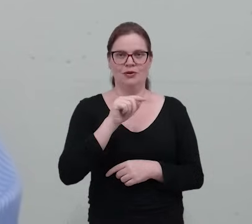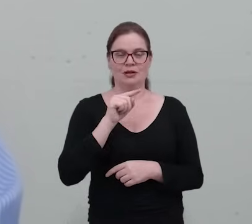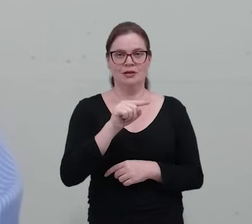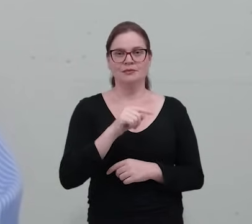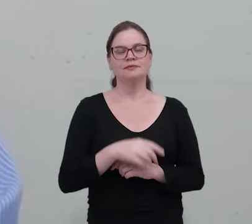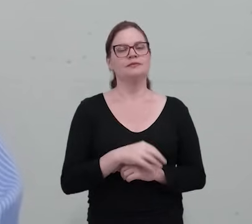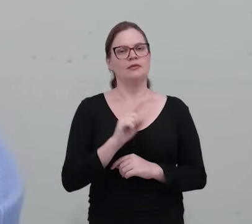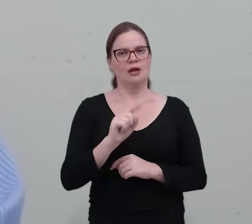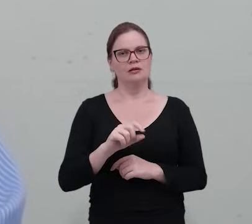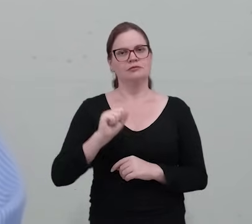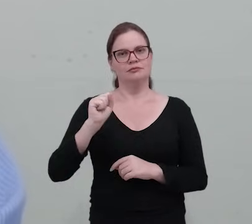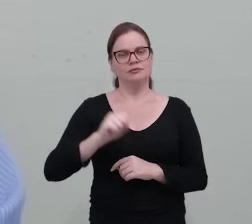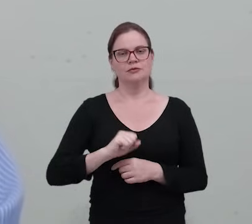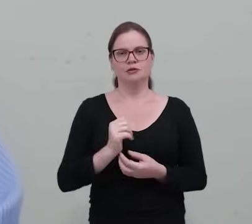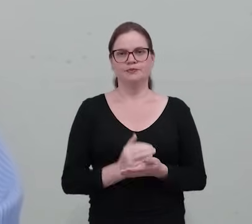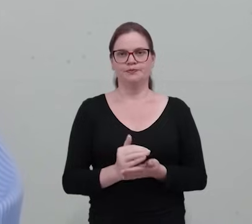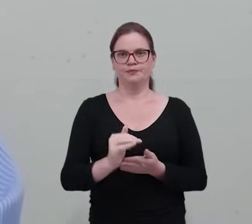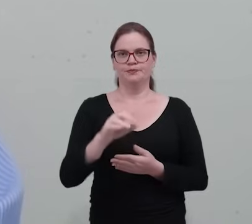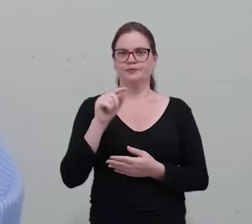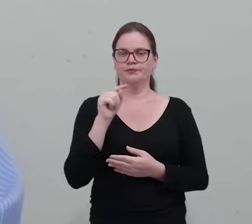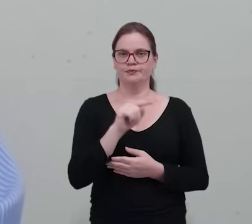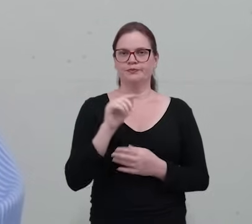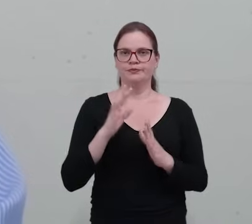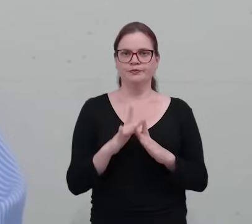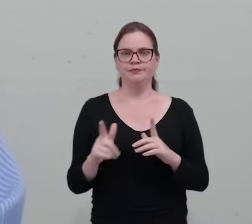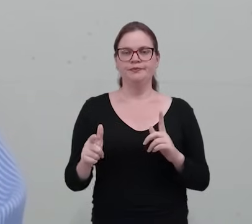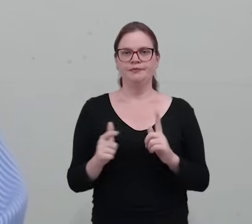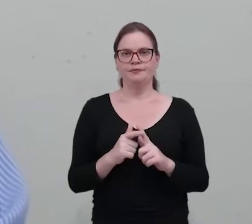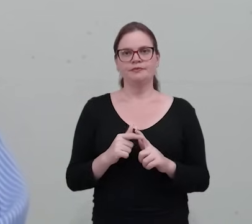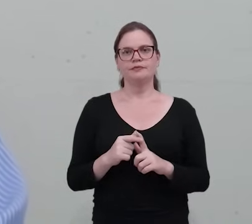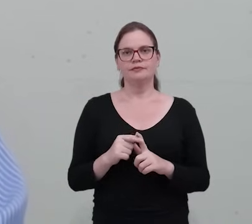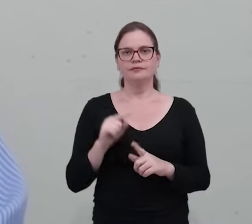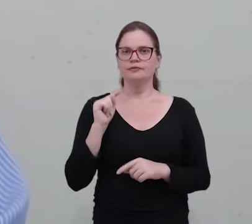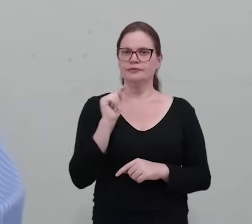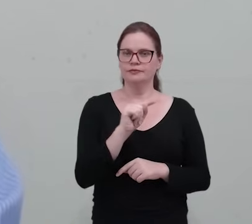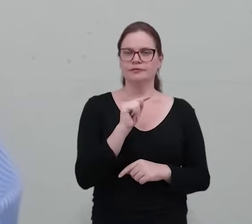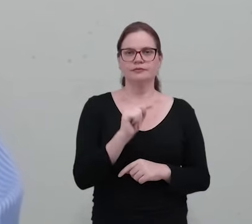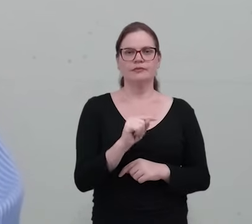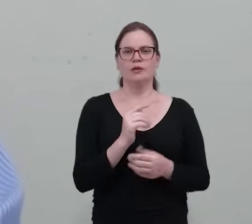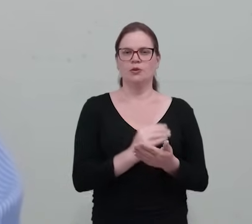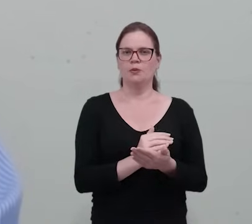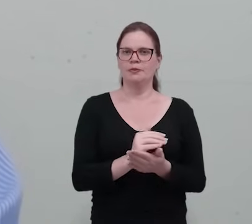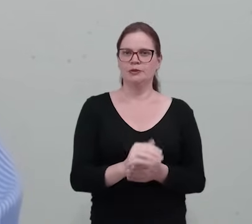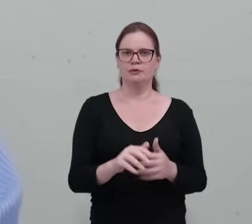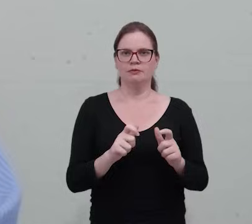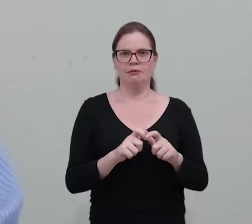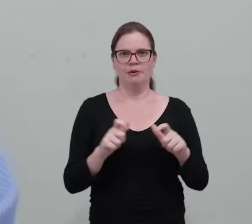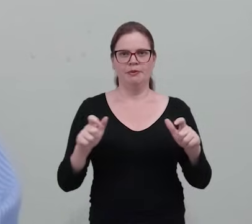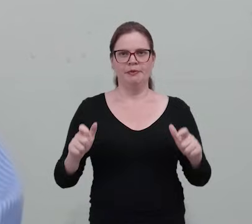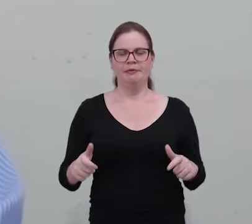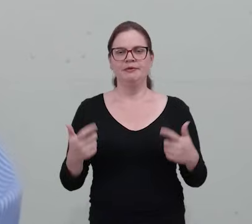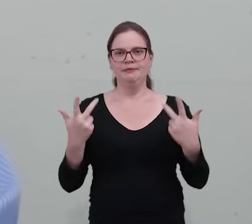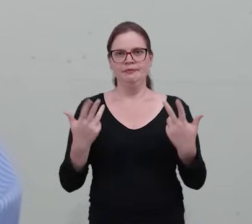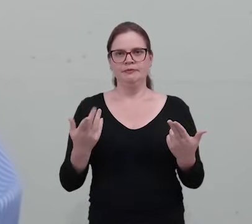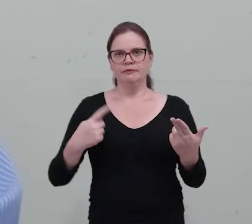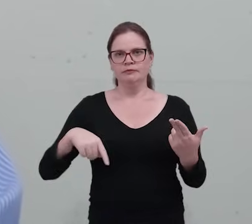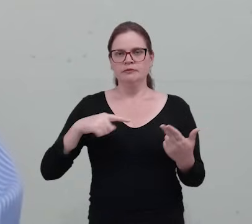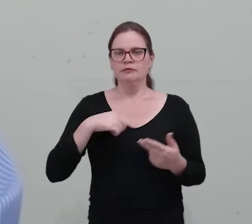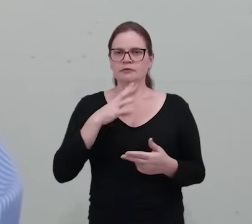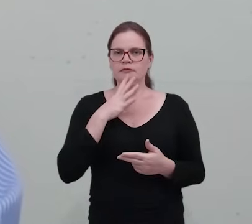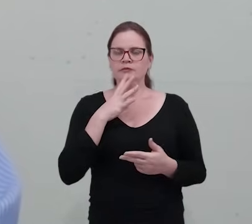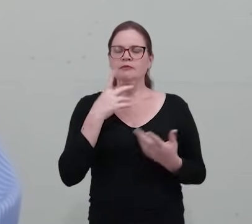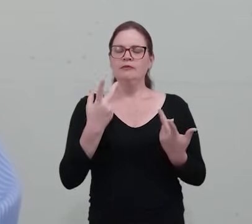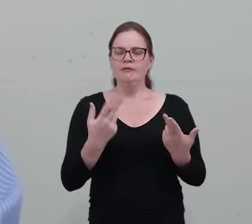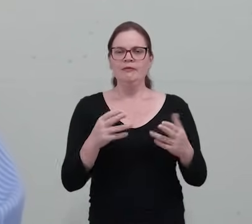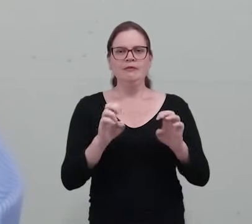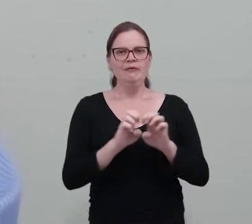vez, e ali sim a obra começou a ser consolidada como nós conhecemos,